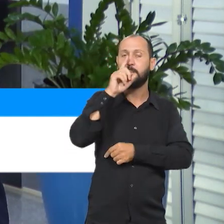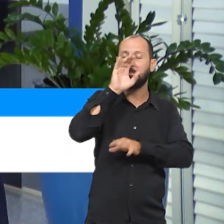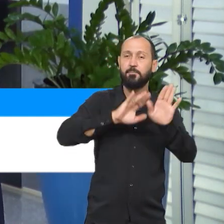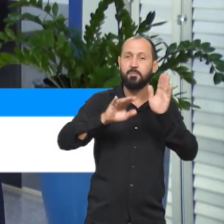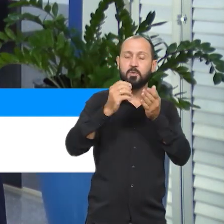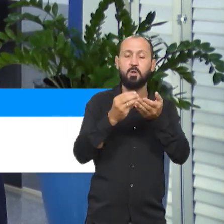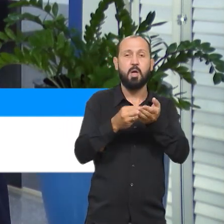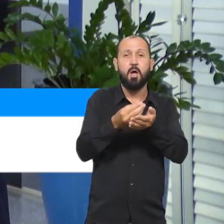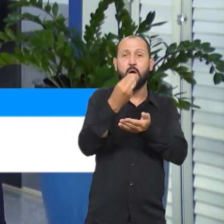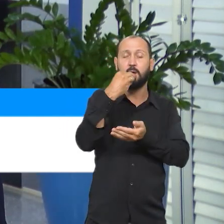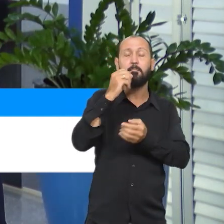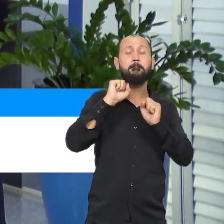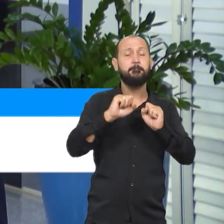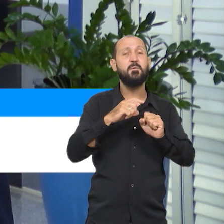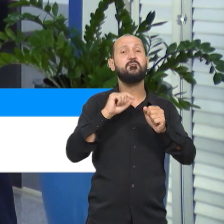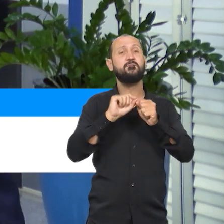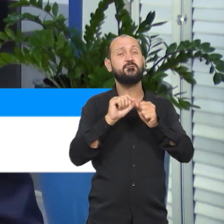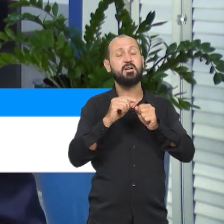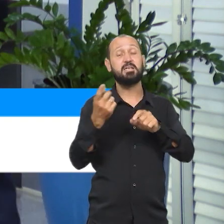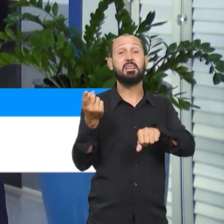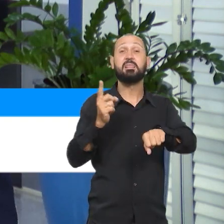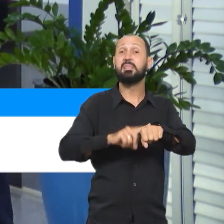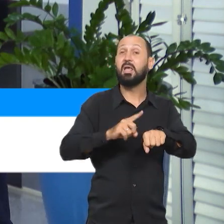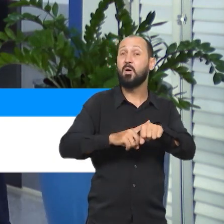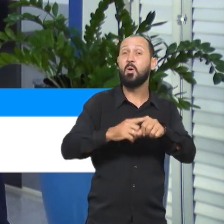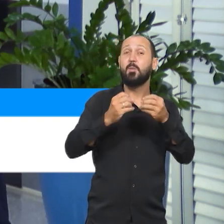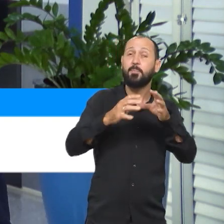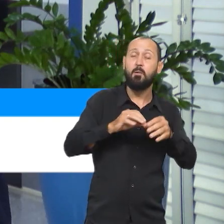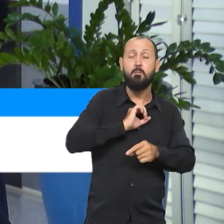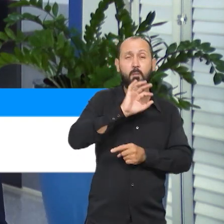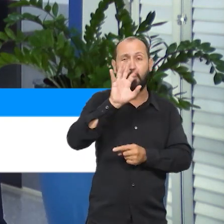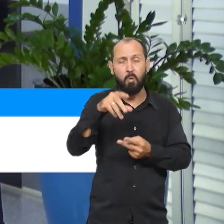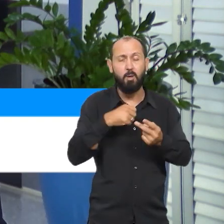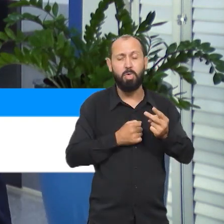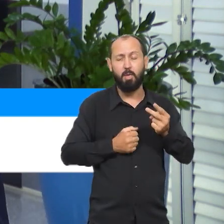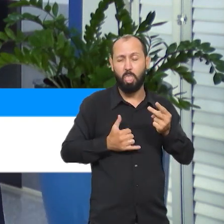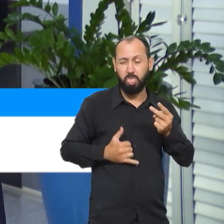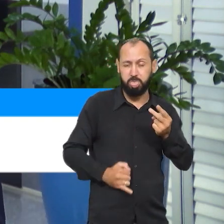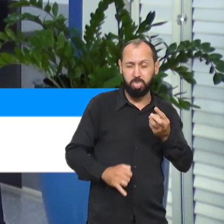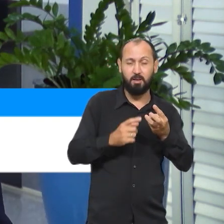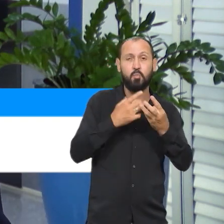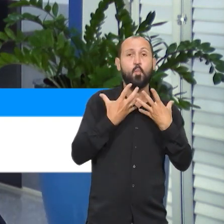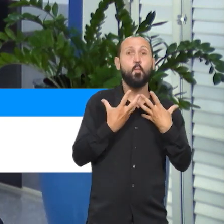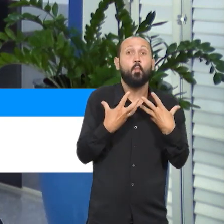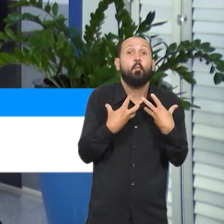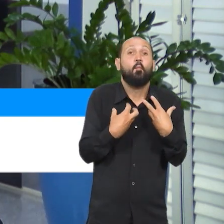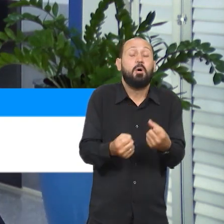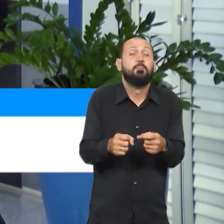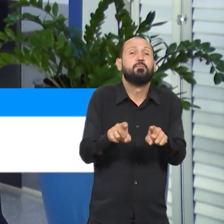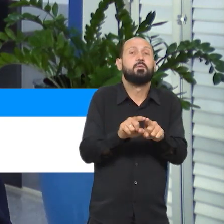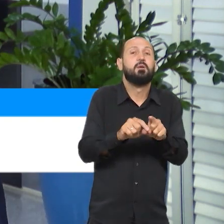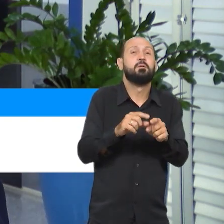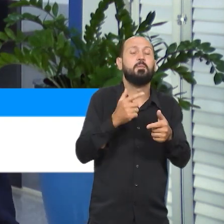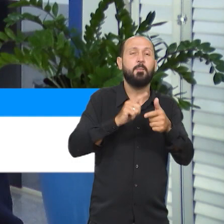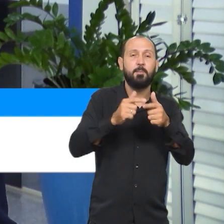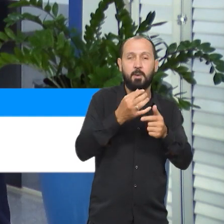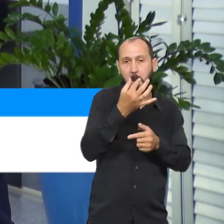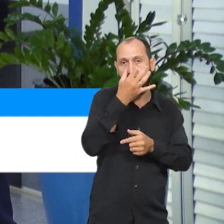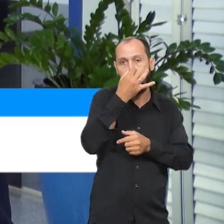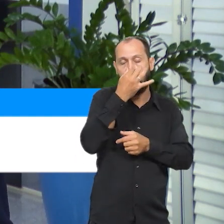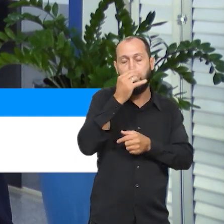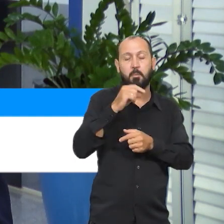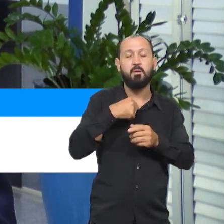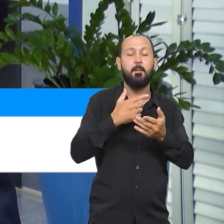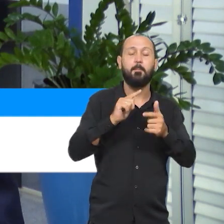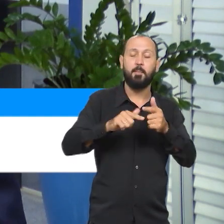O resultado da ingestão do MMS pode causar danos imediatos, como vômito, diarreia, desidratação, além de lesão na